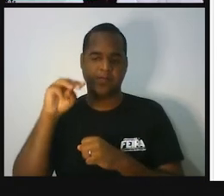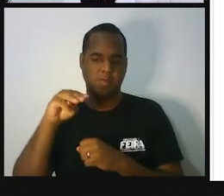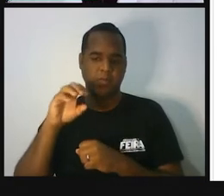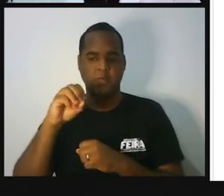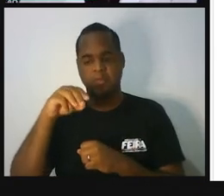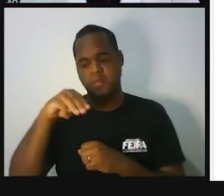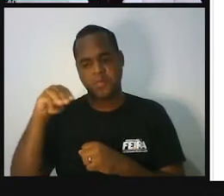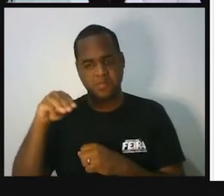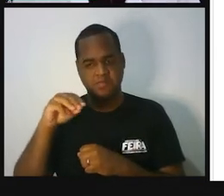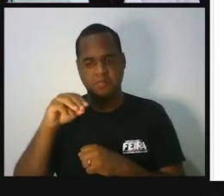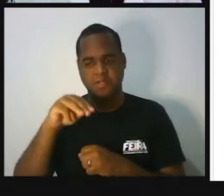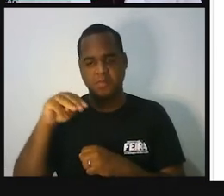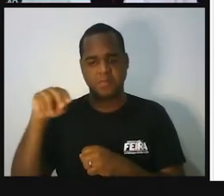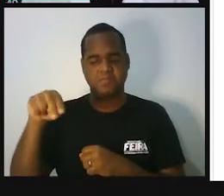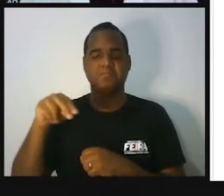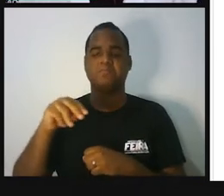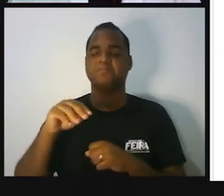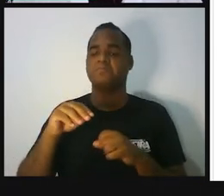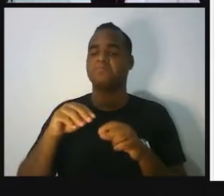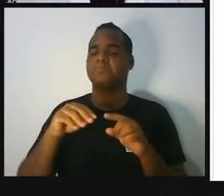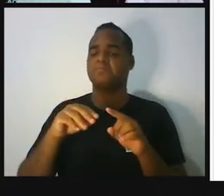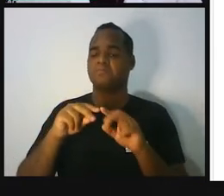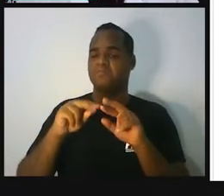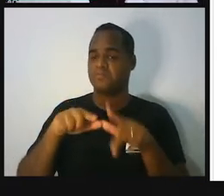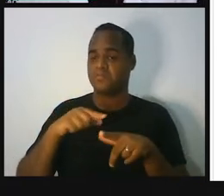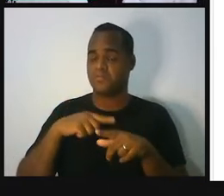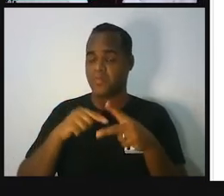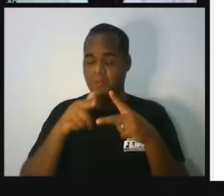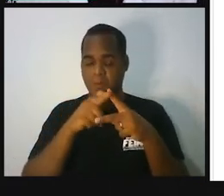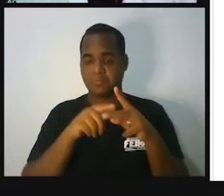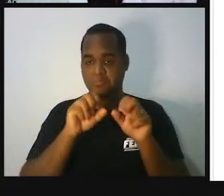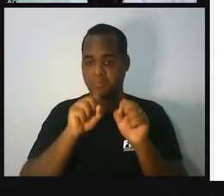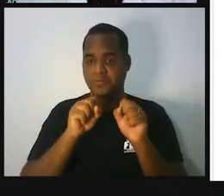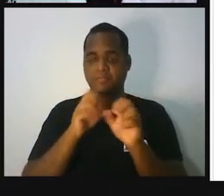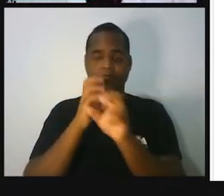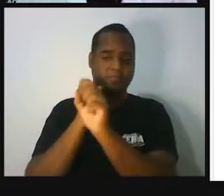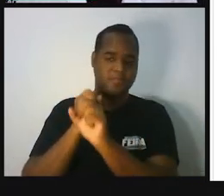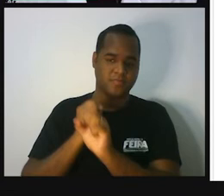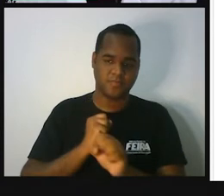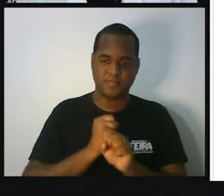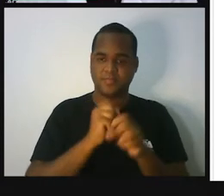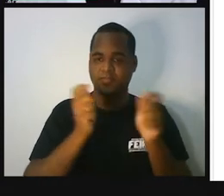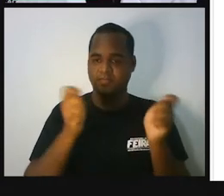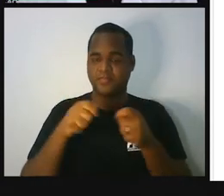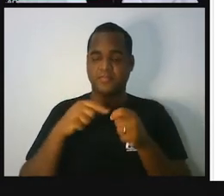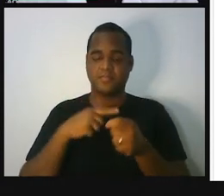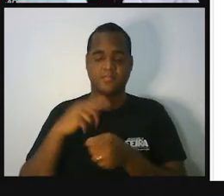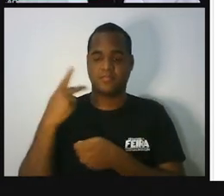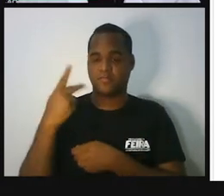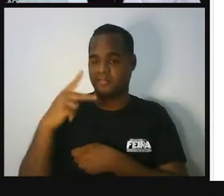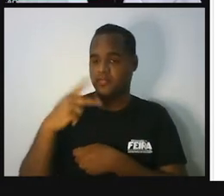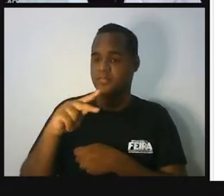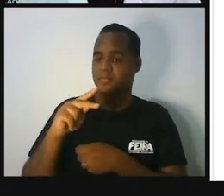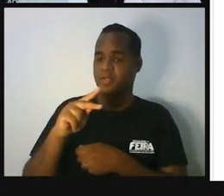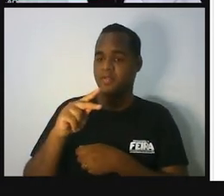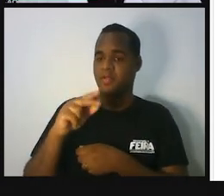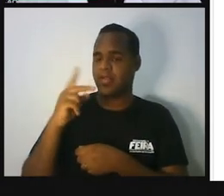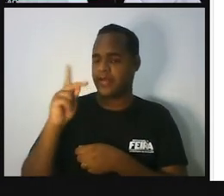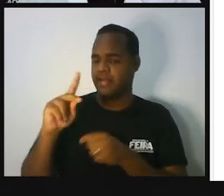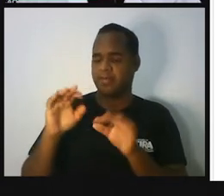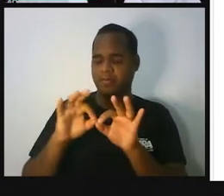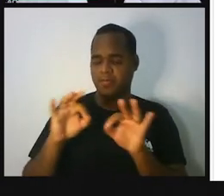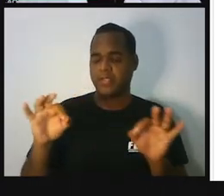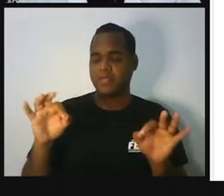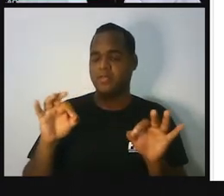ou e me lembro não é o ângulo a gente pode medir o ângulo certo e a unidade de medida do ângulo